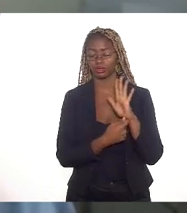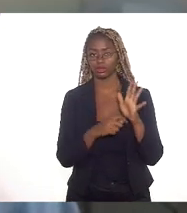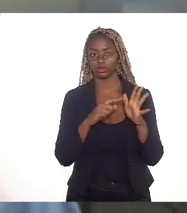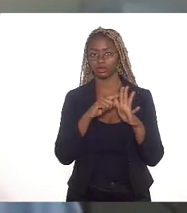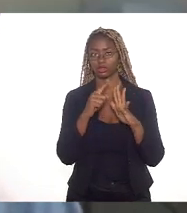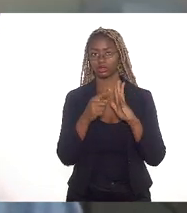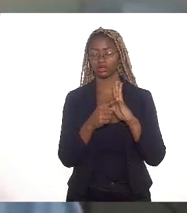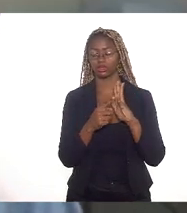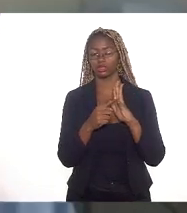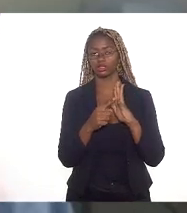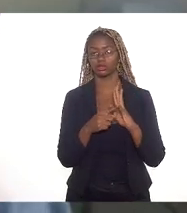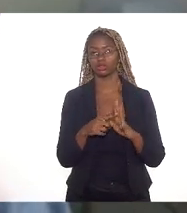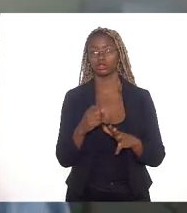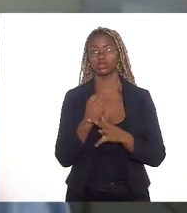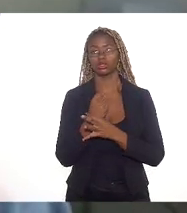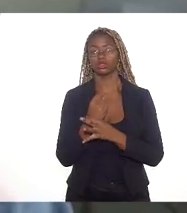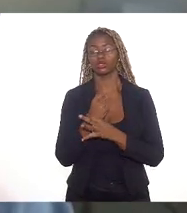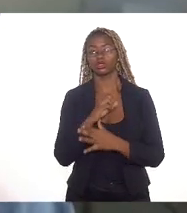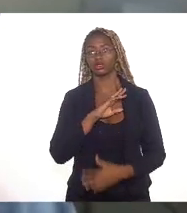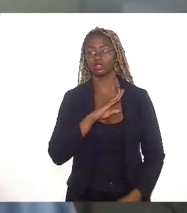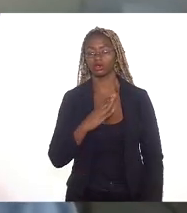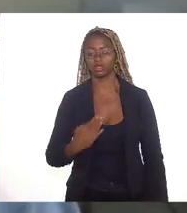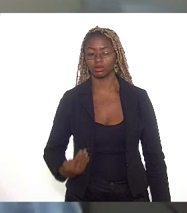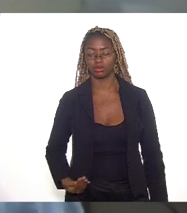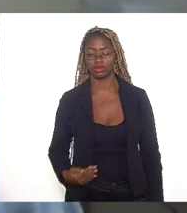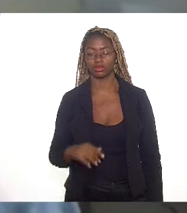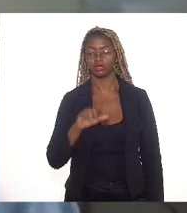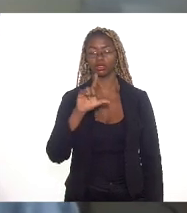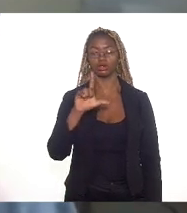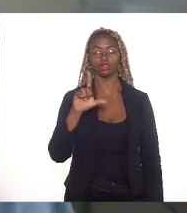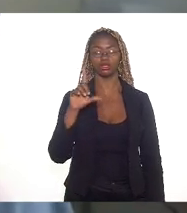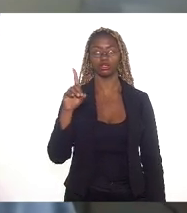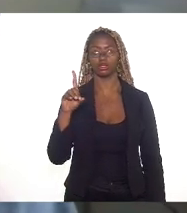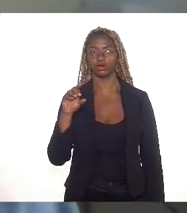segurança pública, da LDO,